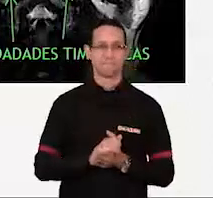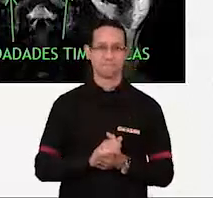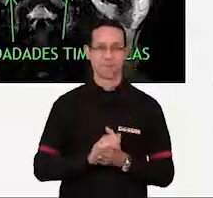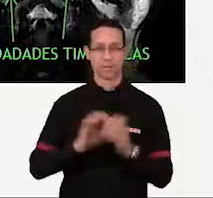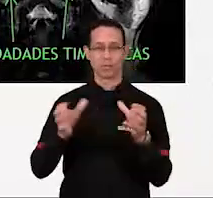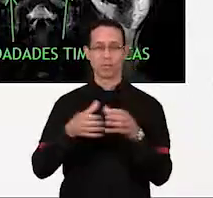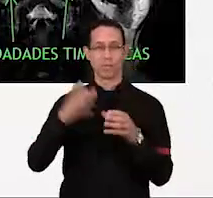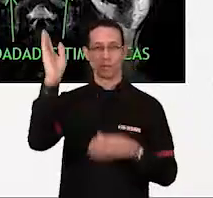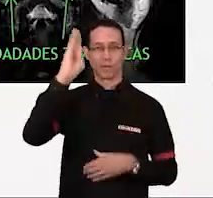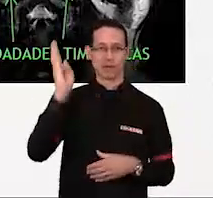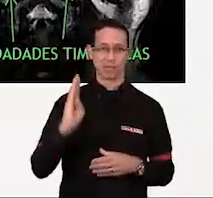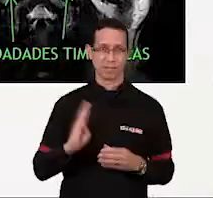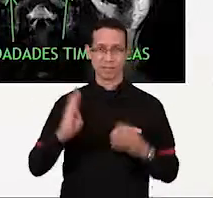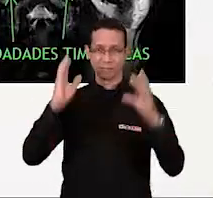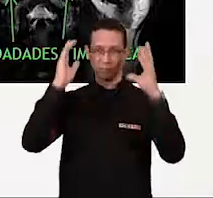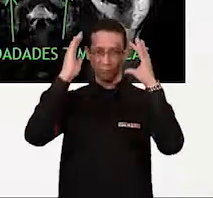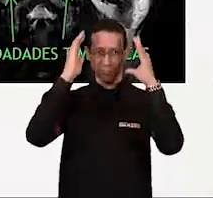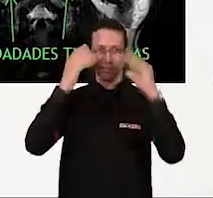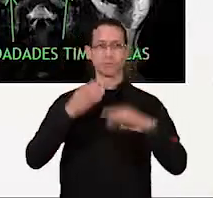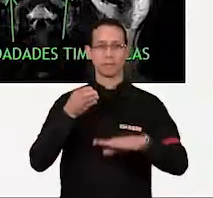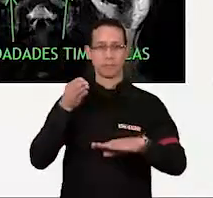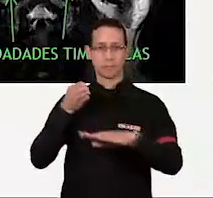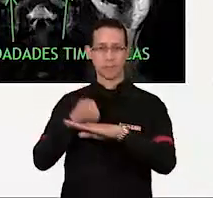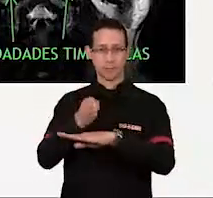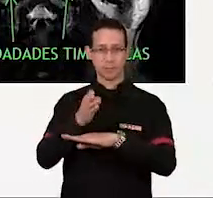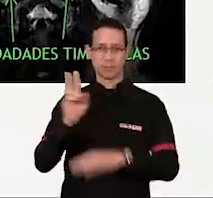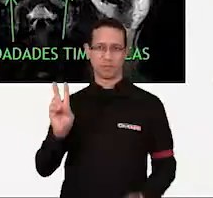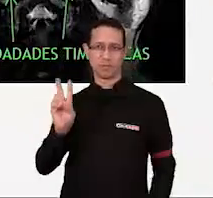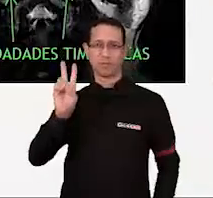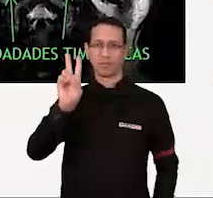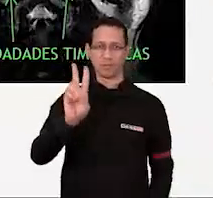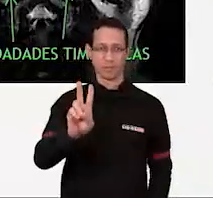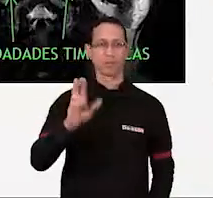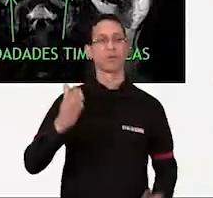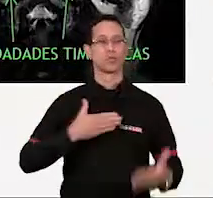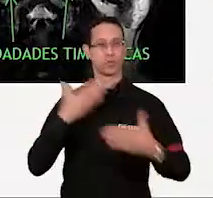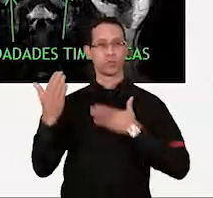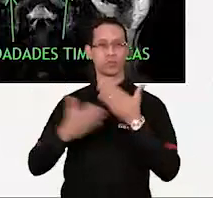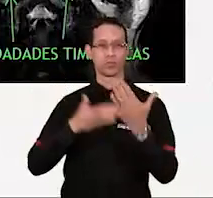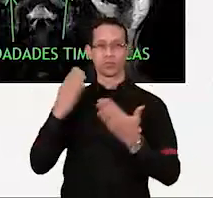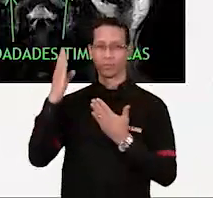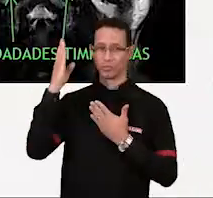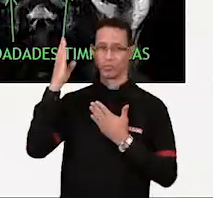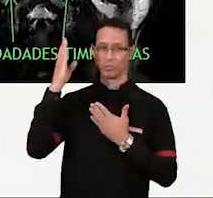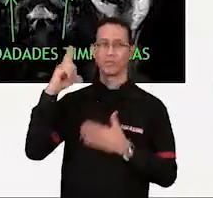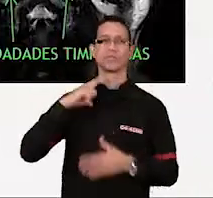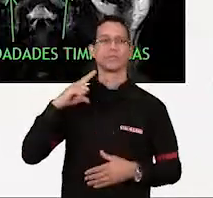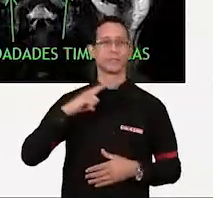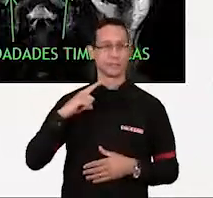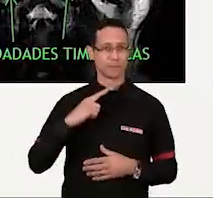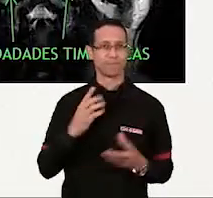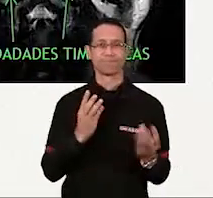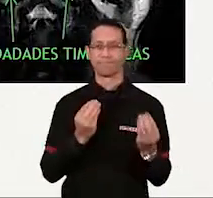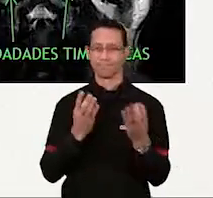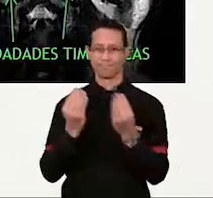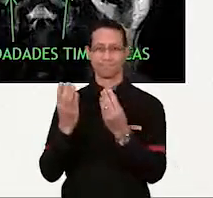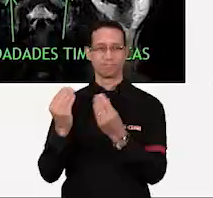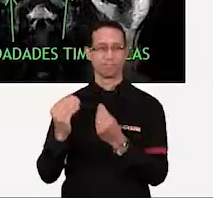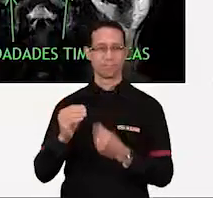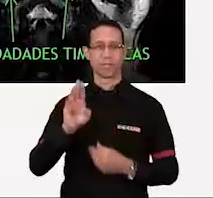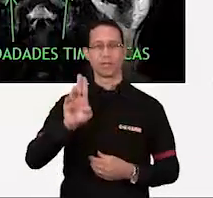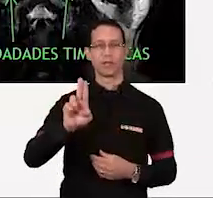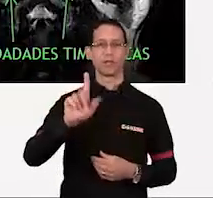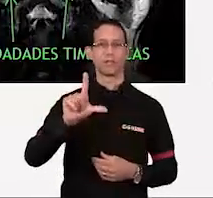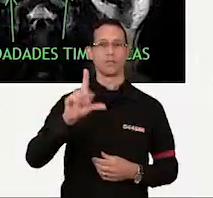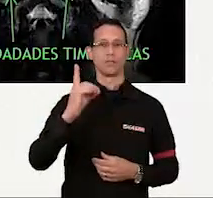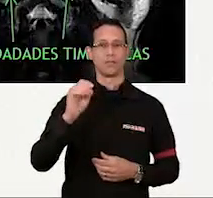Associação Brasileira de Neurologia, e nós dois intrusos lá, e isso tem me assustado bastante. Eu tenho pego uma coleção de bulldogs